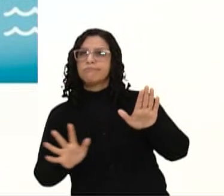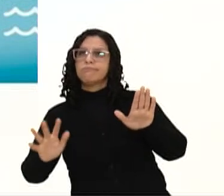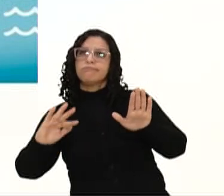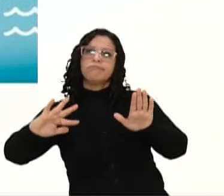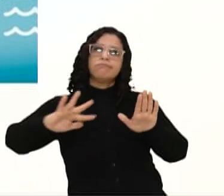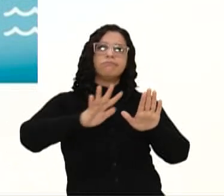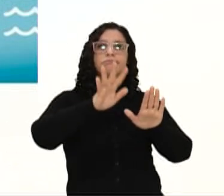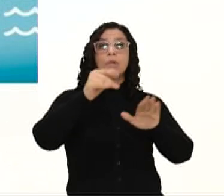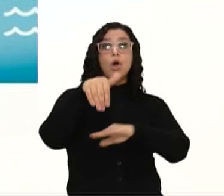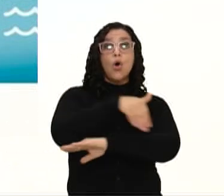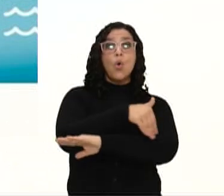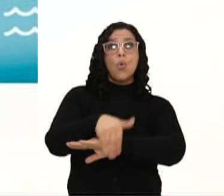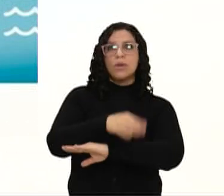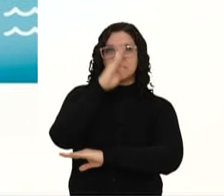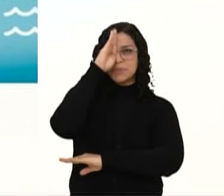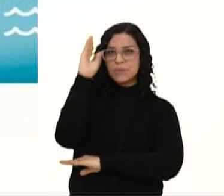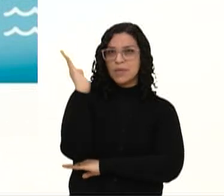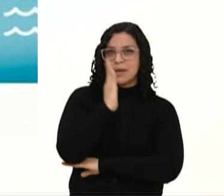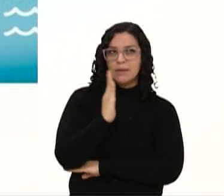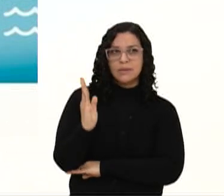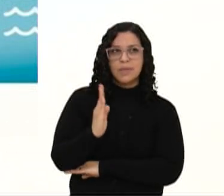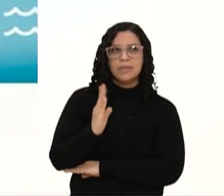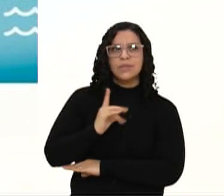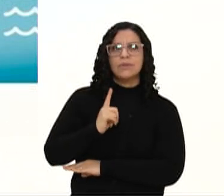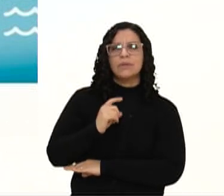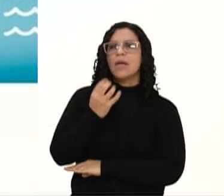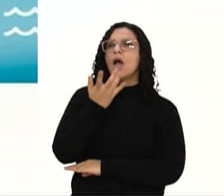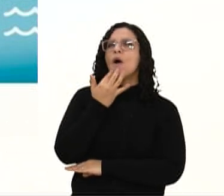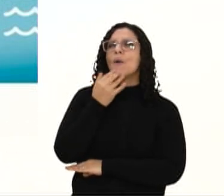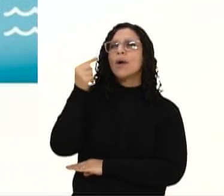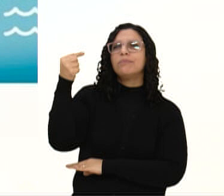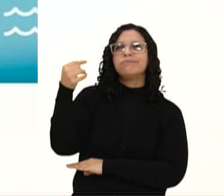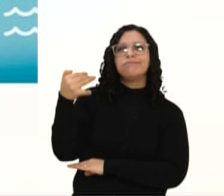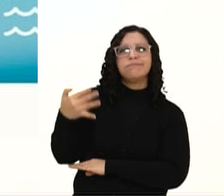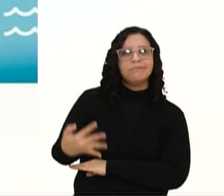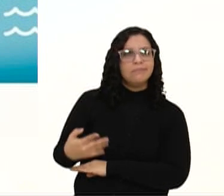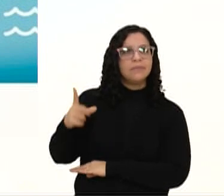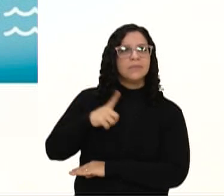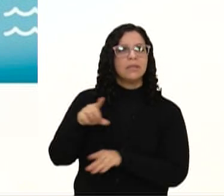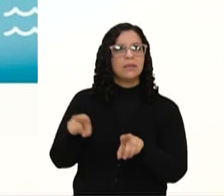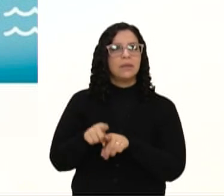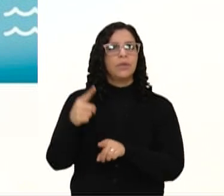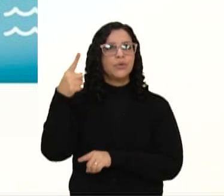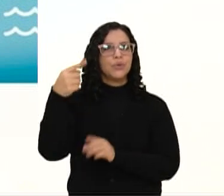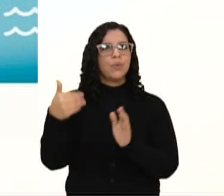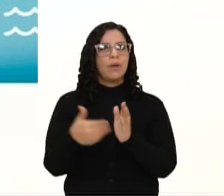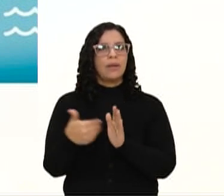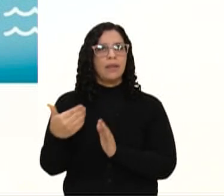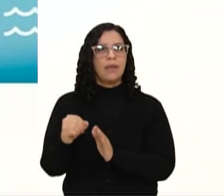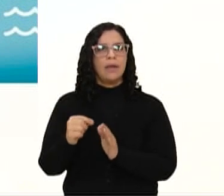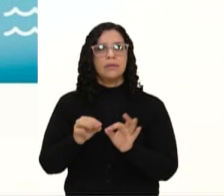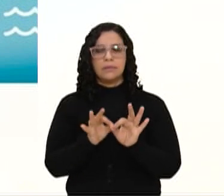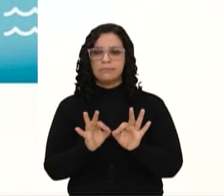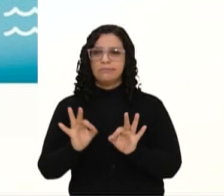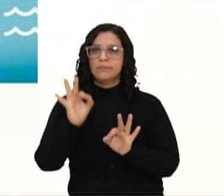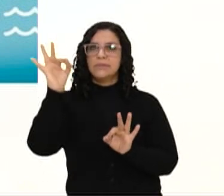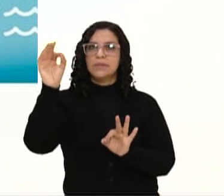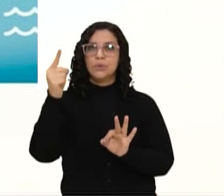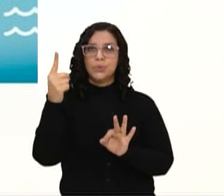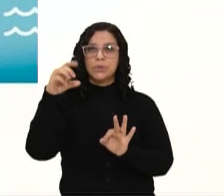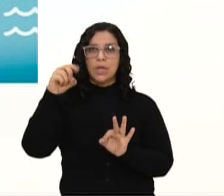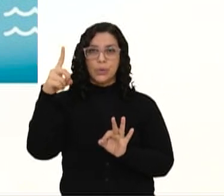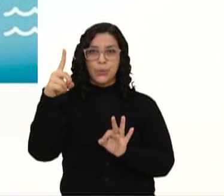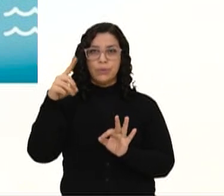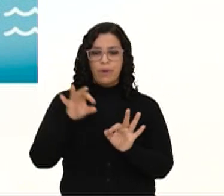das principais rodovias do Brasil. Então, no nosso caso aqui, nós vamos ter ali a BR-101, que corta